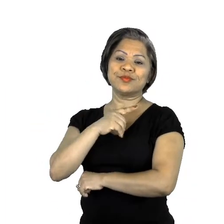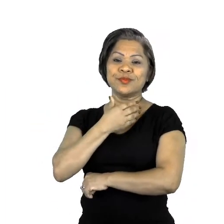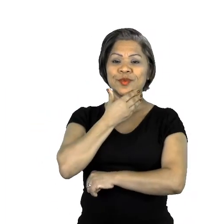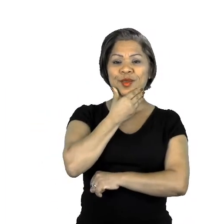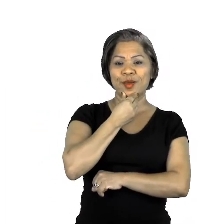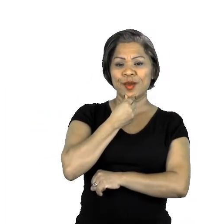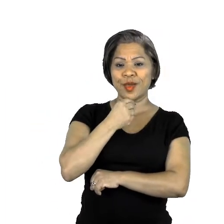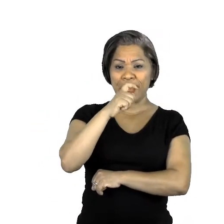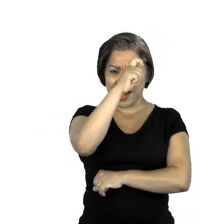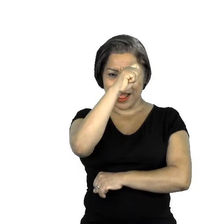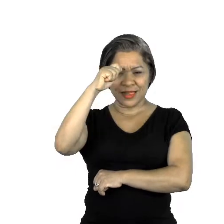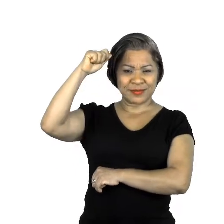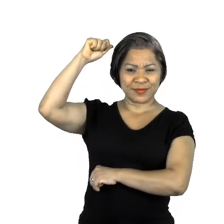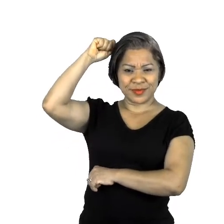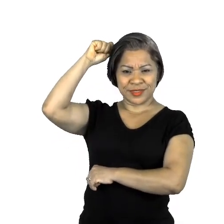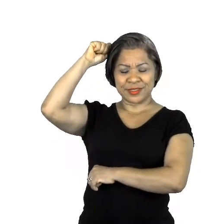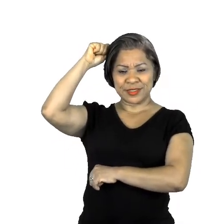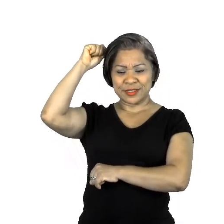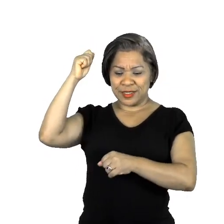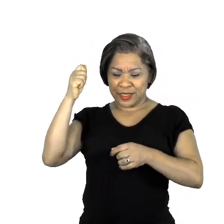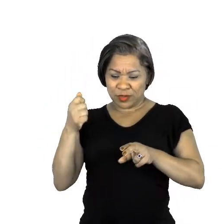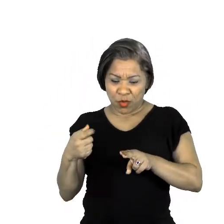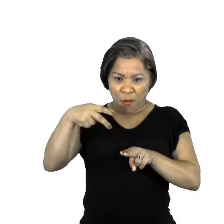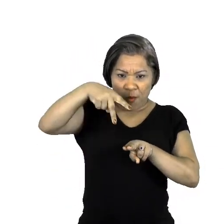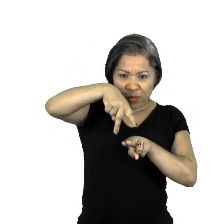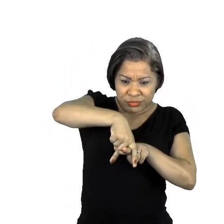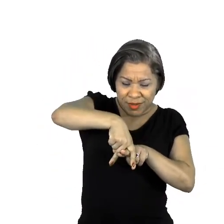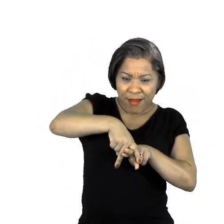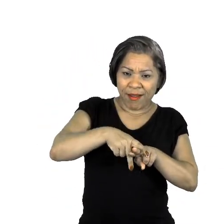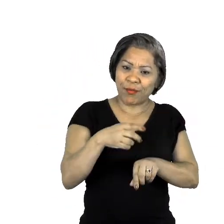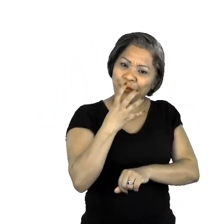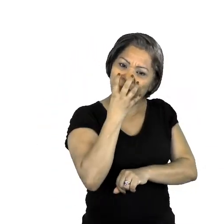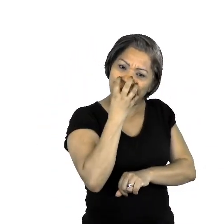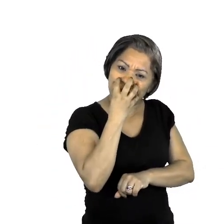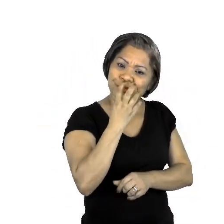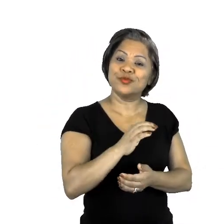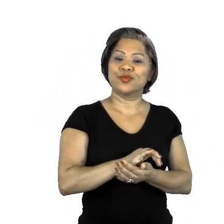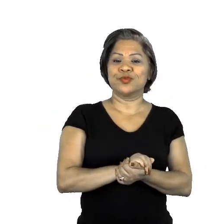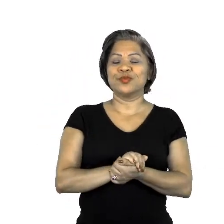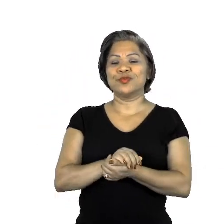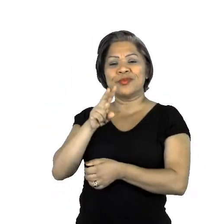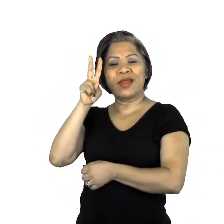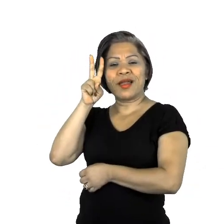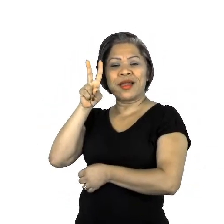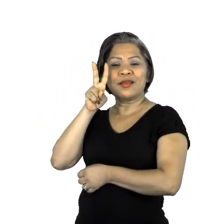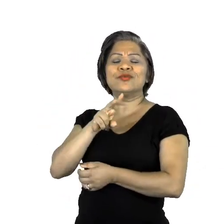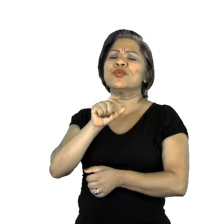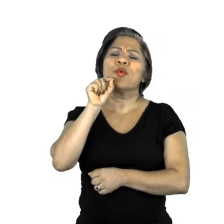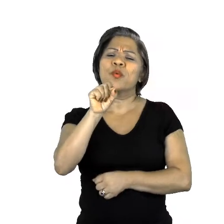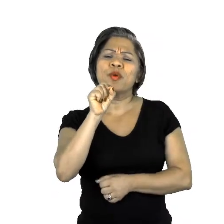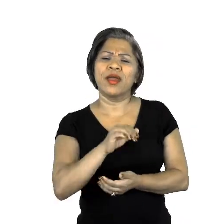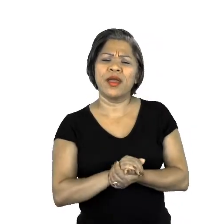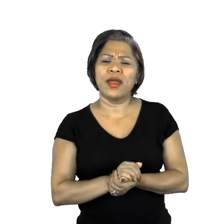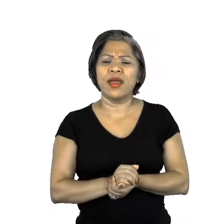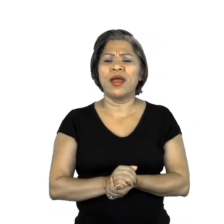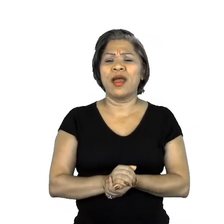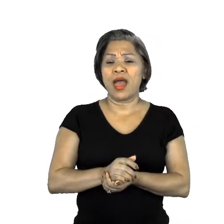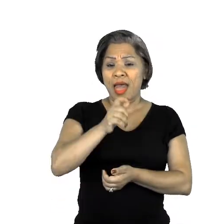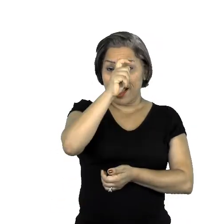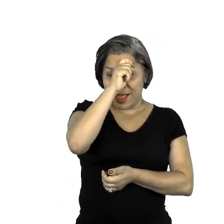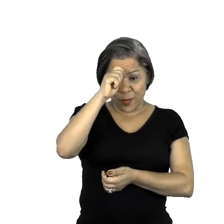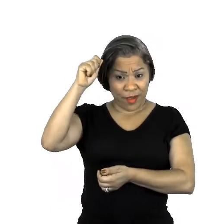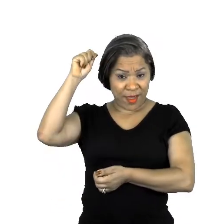cima de um cachorro e essa história, ela é o Garoto Amarelo. Bem, qual